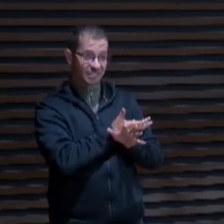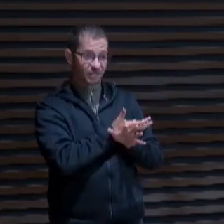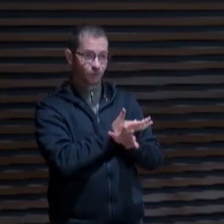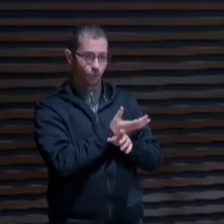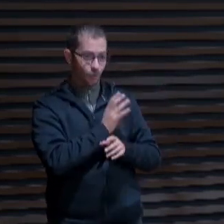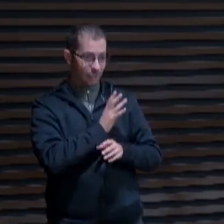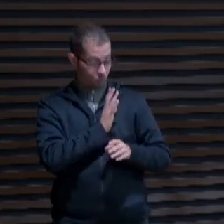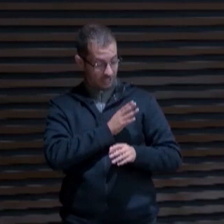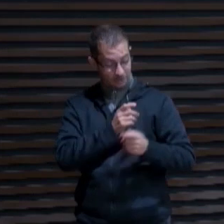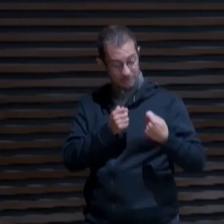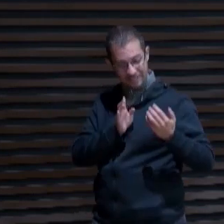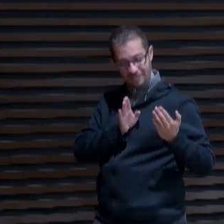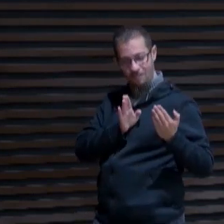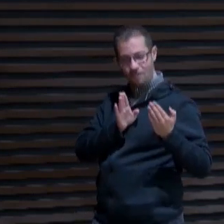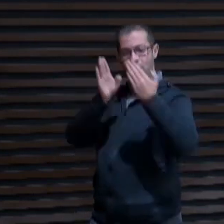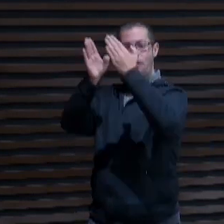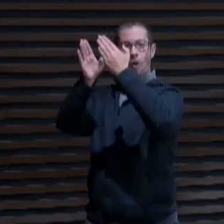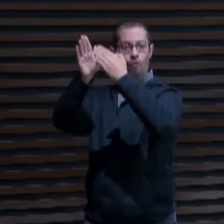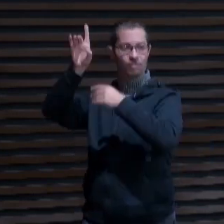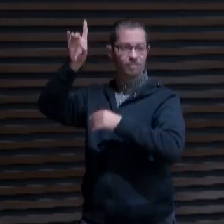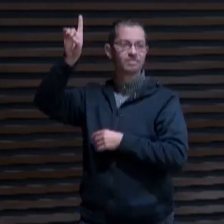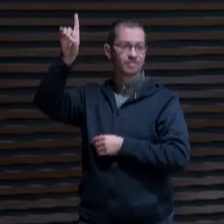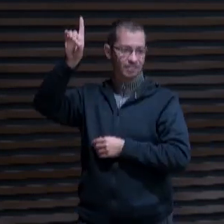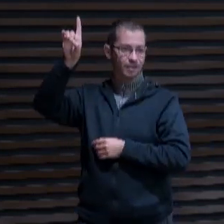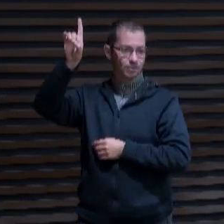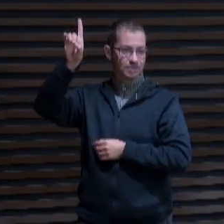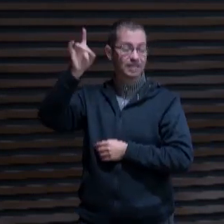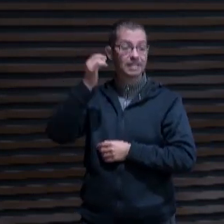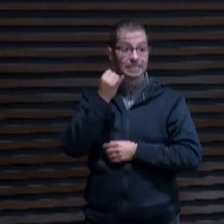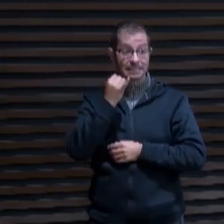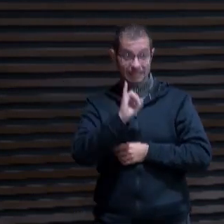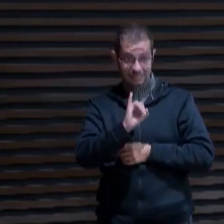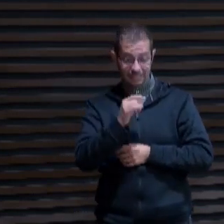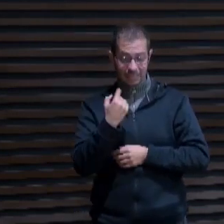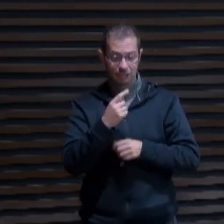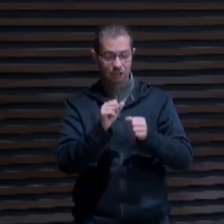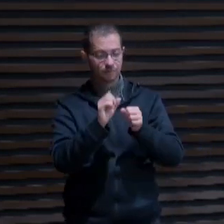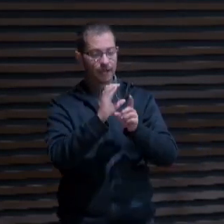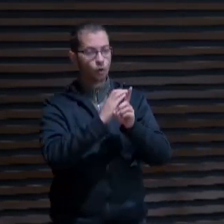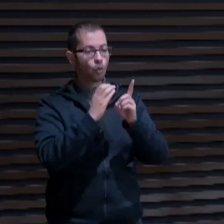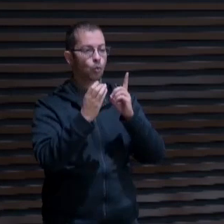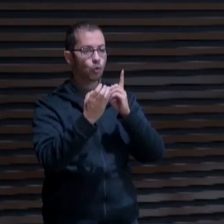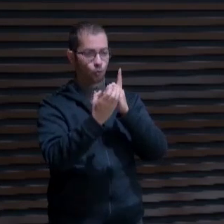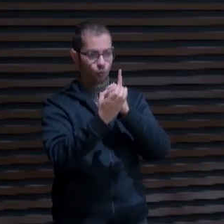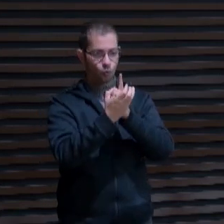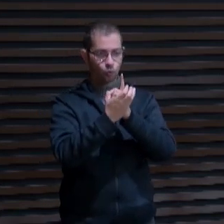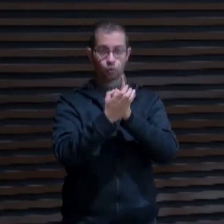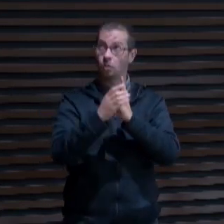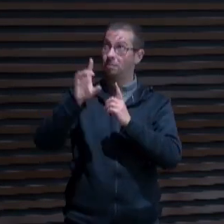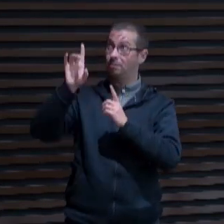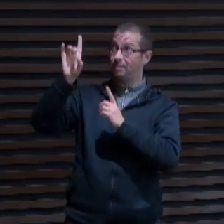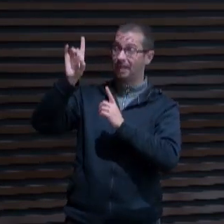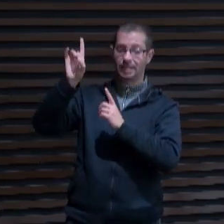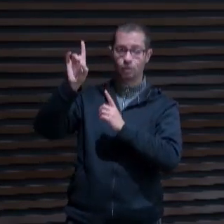quando nós nos reunimos em nome do Senhor Jesus, nós chamamos isso de culto congregacional. O que é um culto congregacional? Você